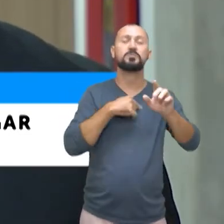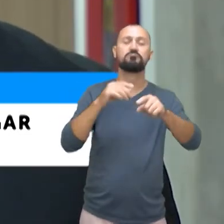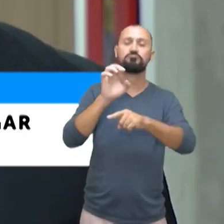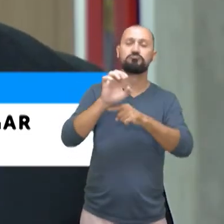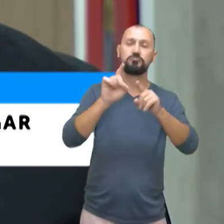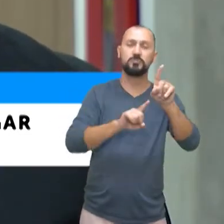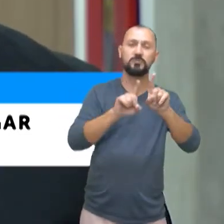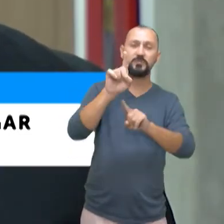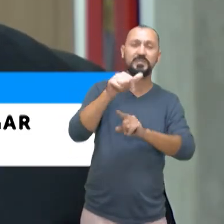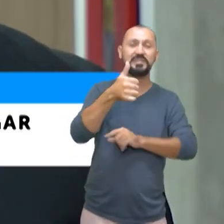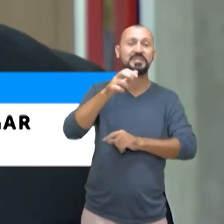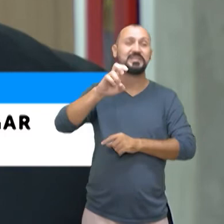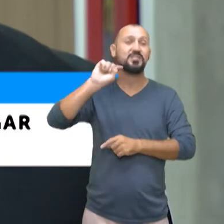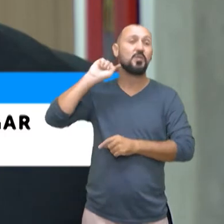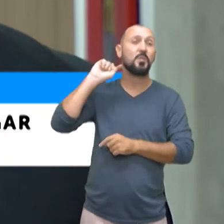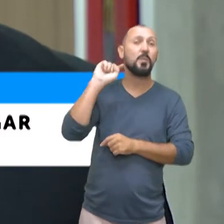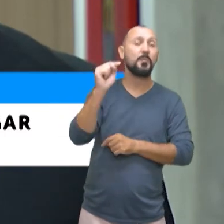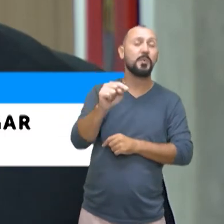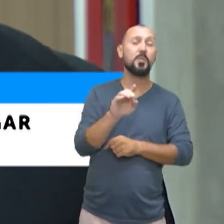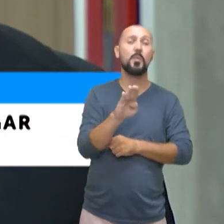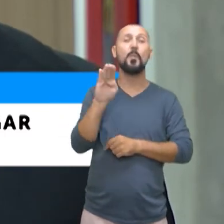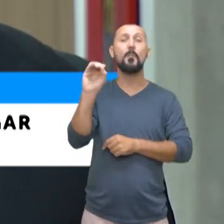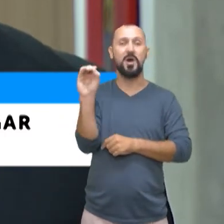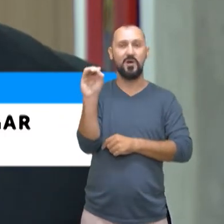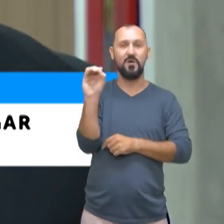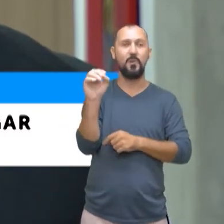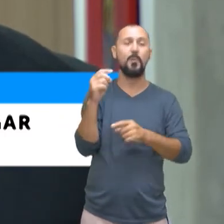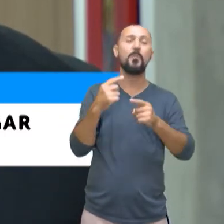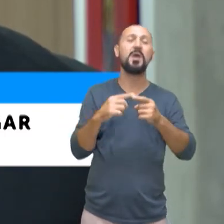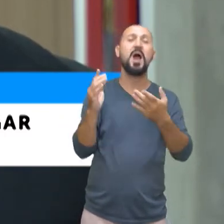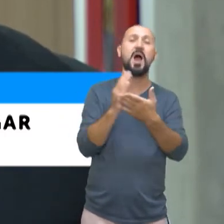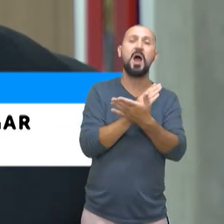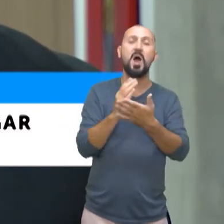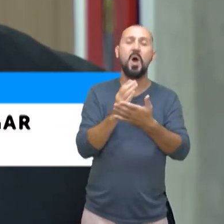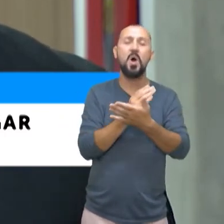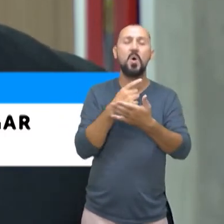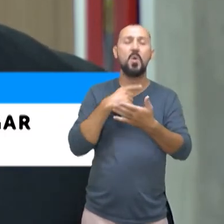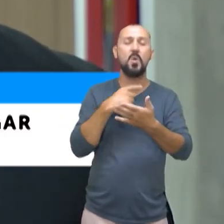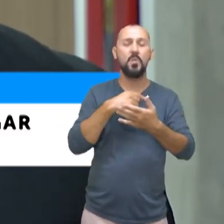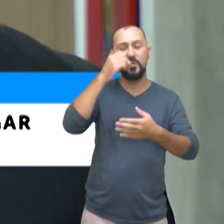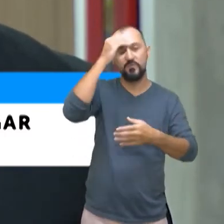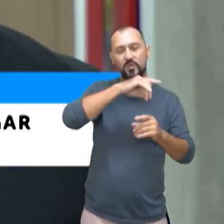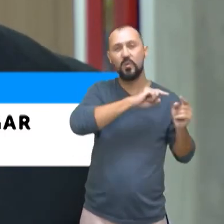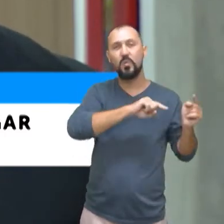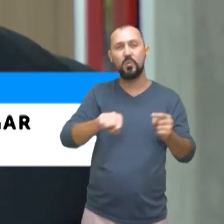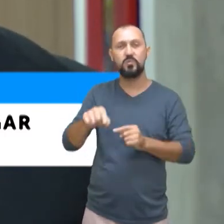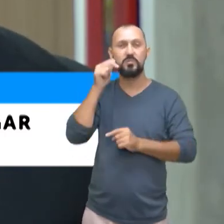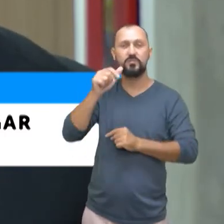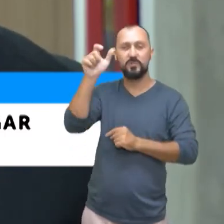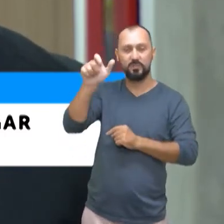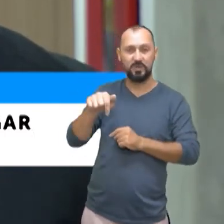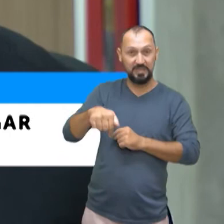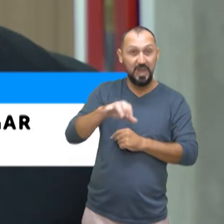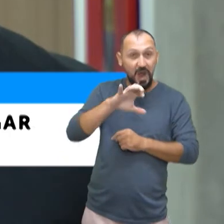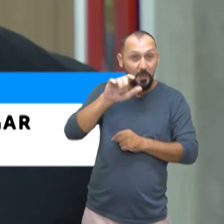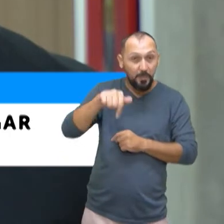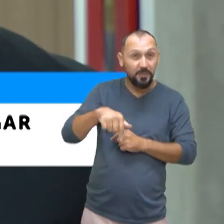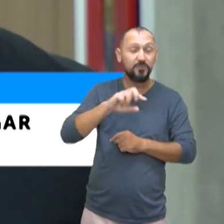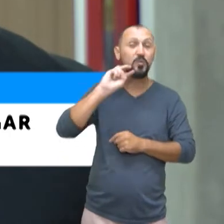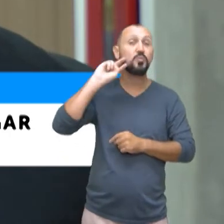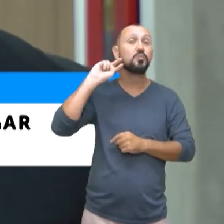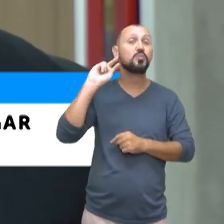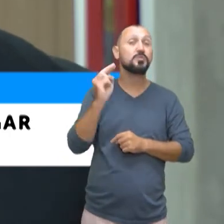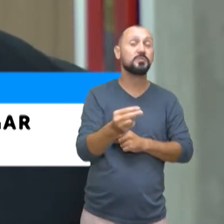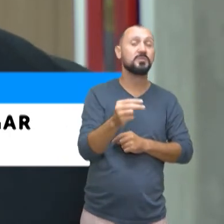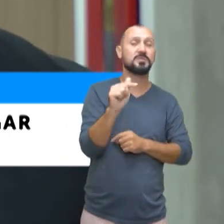Sul, apontam que o estado teve mais de 17 mil registros de boletim de ocorrência por algum tipo de violência doméstica contra a